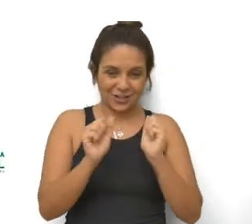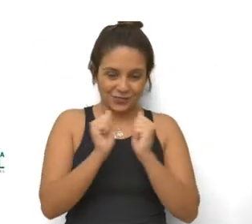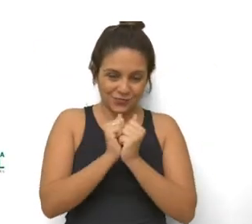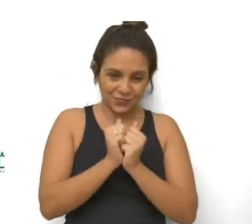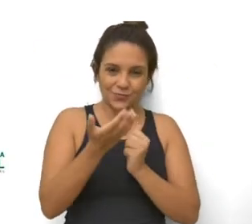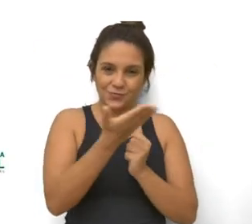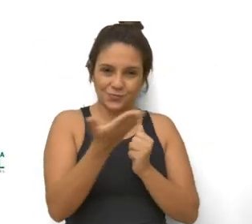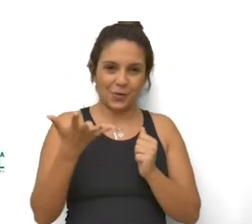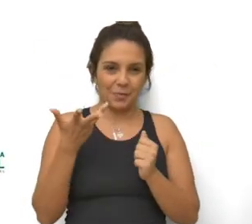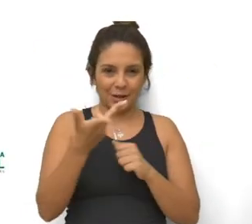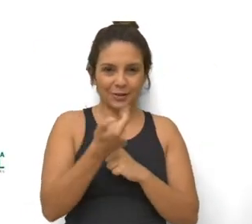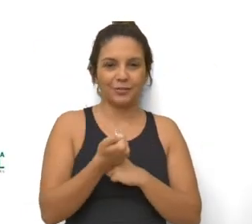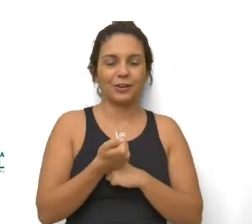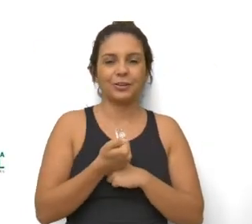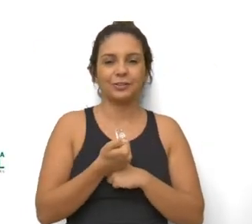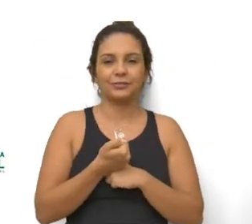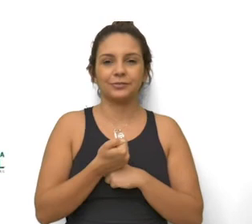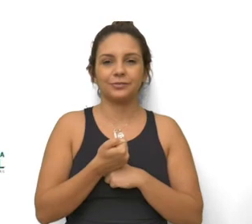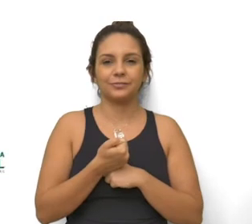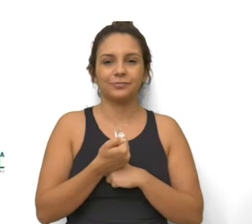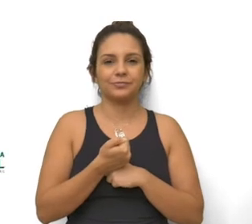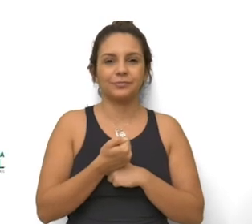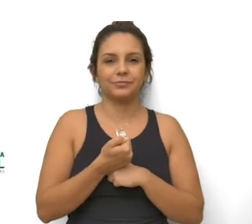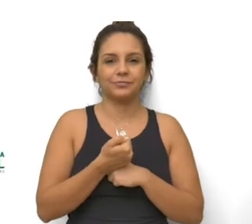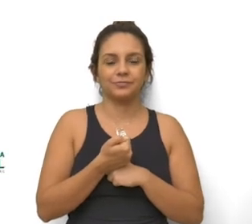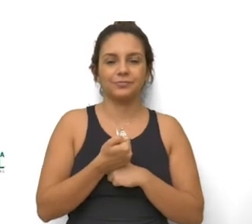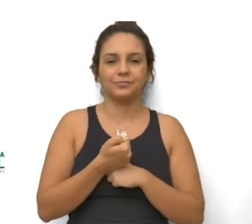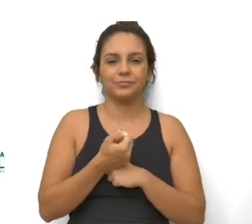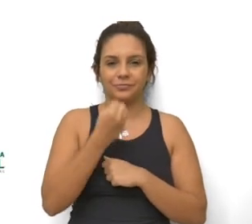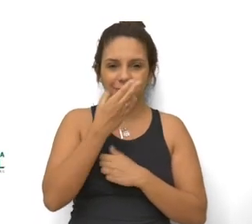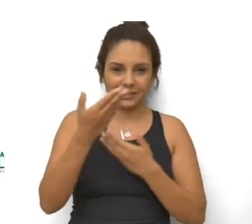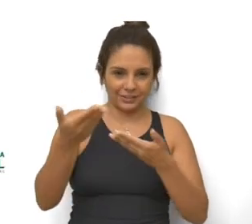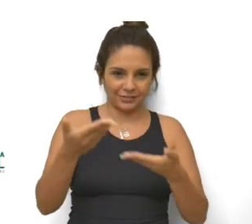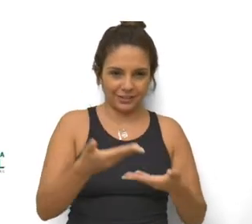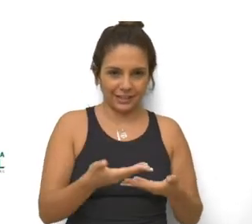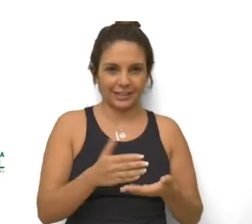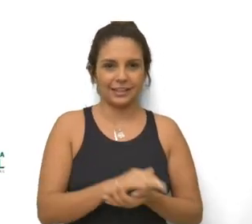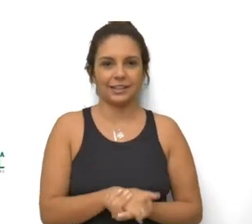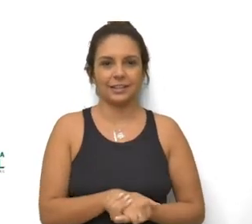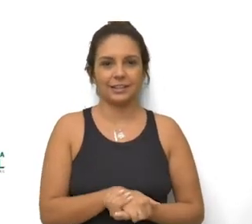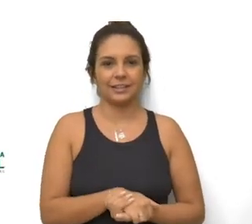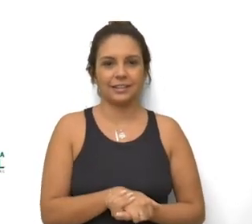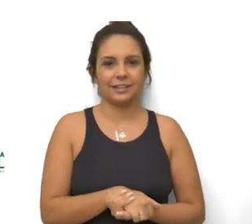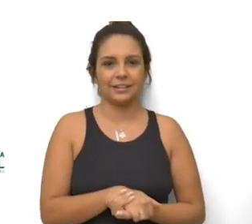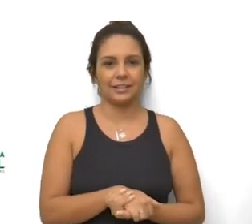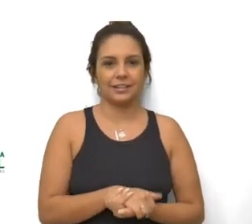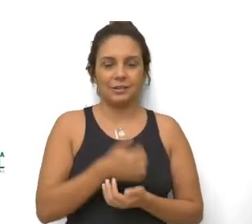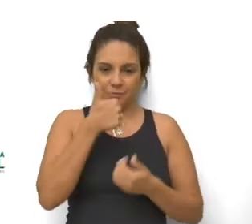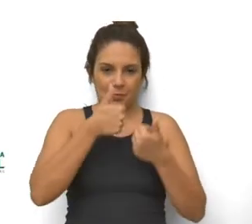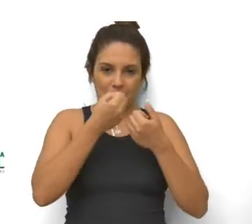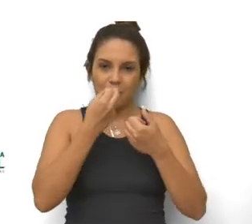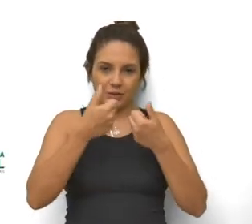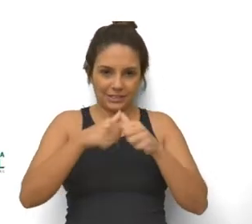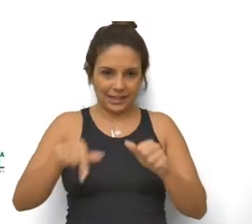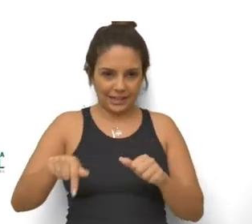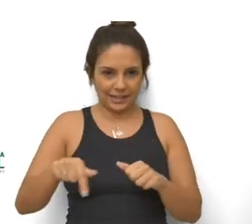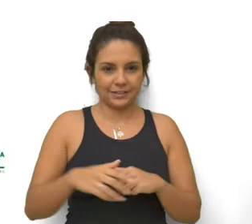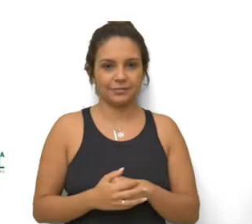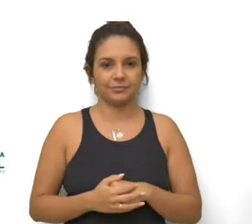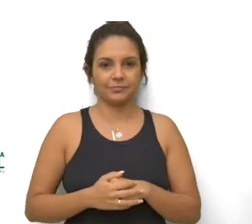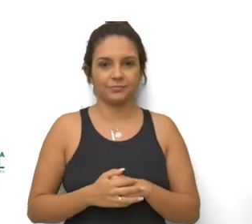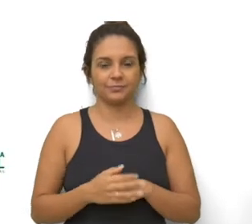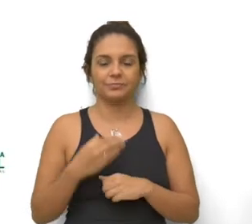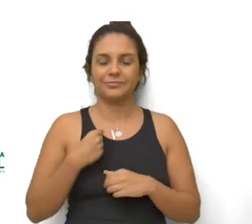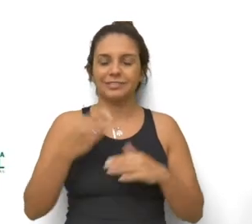programa maravilhoso, viu? Mary Lu, muito bem-vinda, Mary Olá, Lu. boa noite, que bom estar aqui. Que bom. Para mim